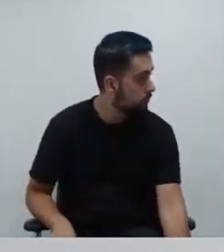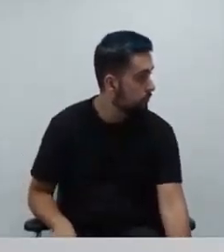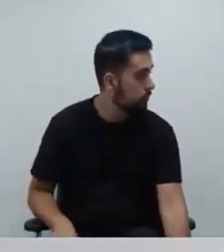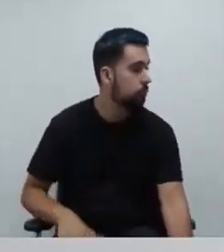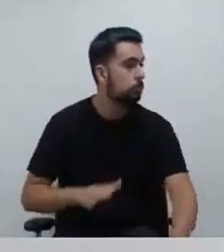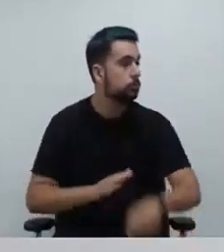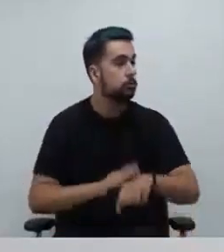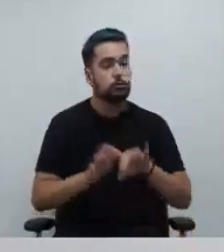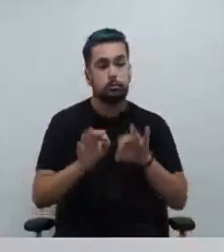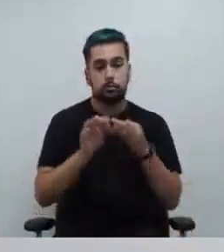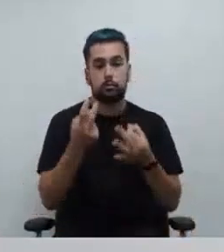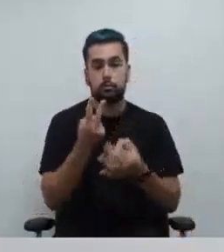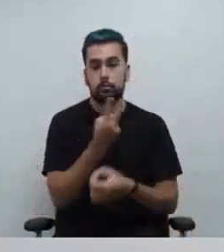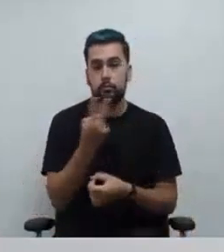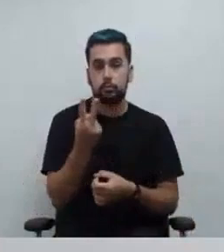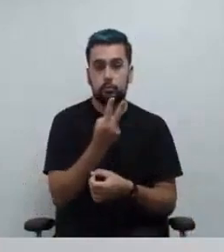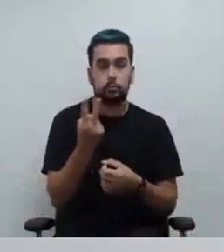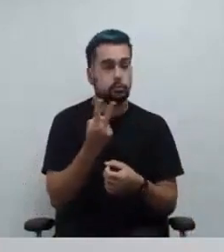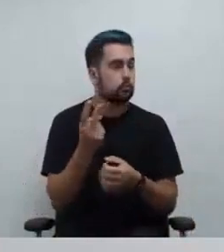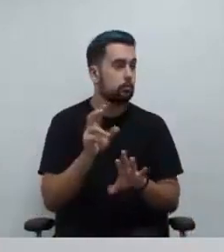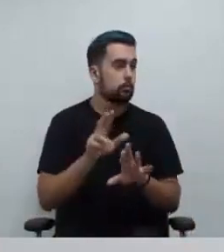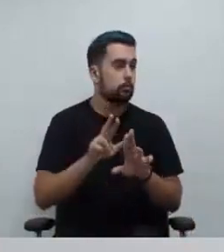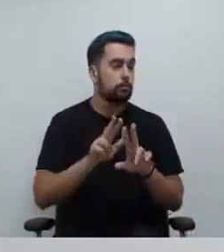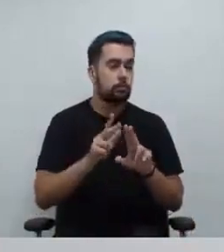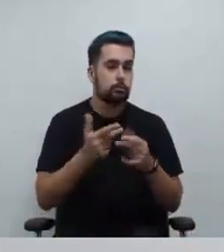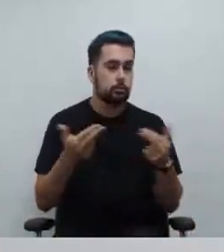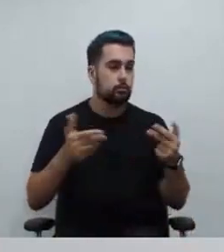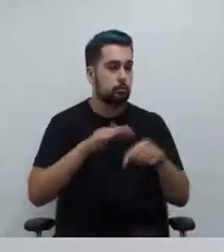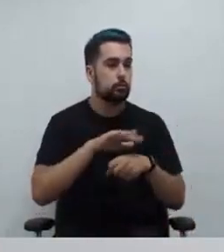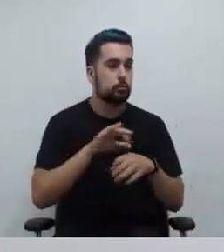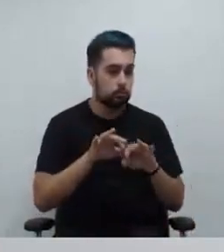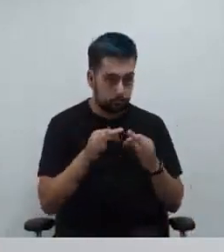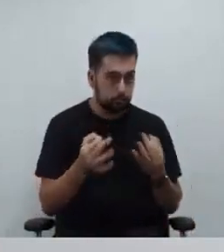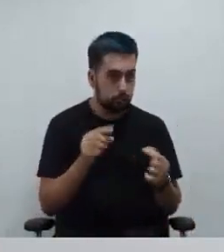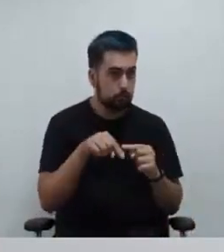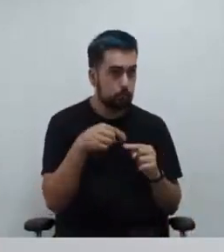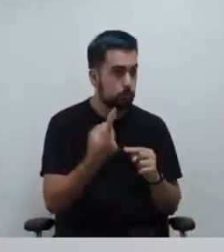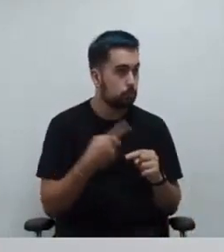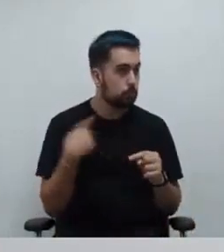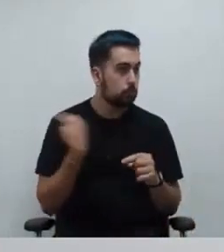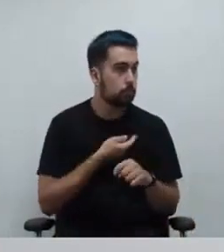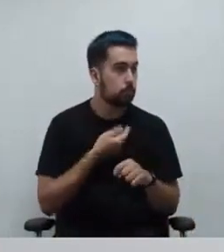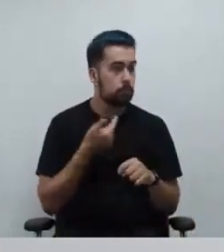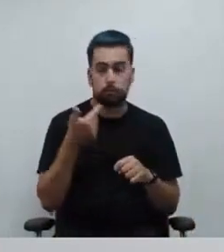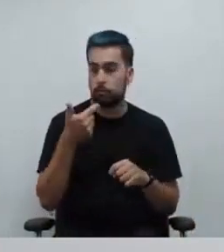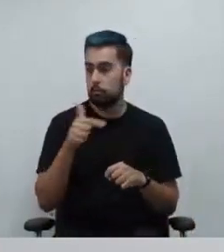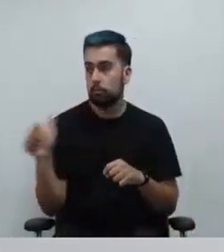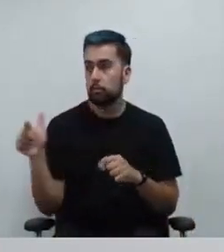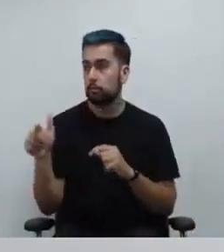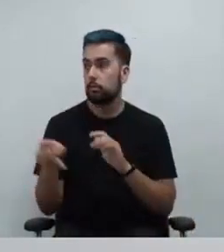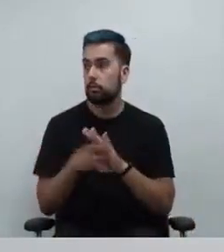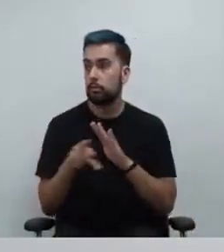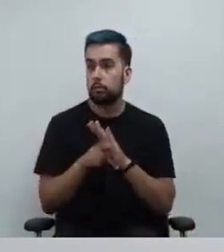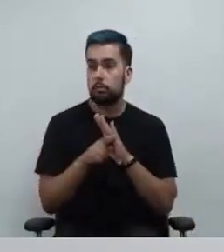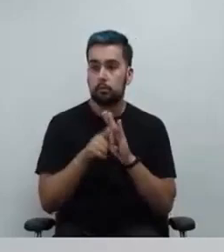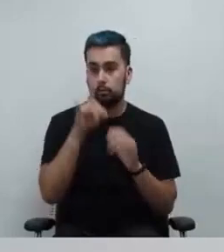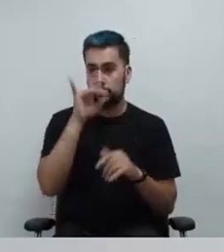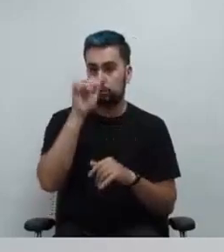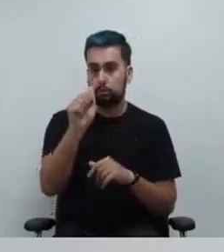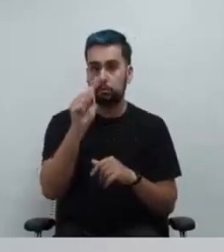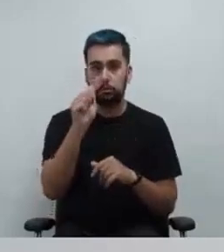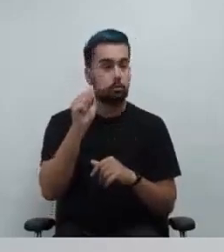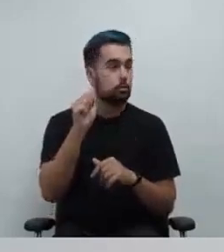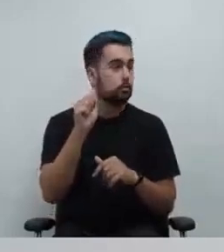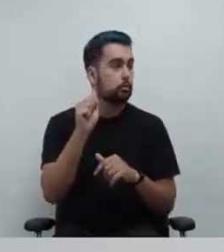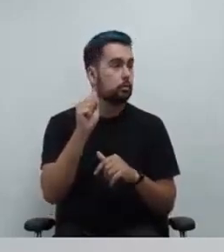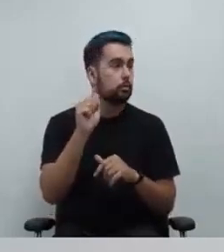Simples. Tem 2 exceções que aparentemente estão mais simples, né? Depois a gente pega os da ordem do dia, os não